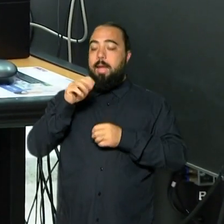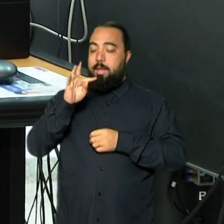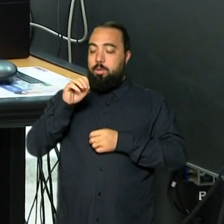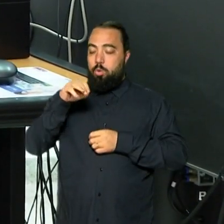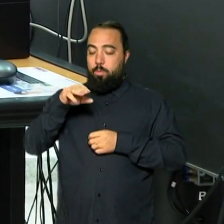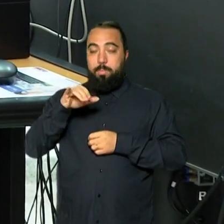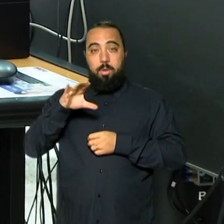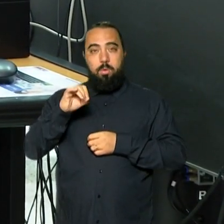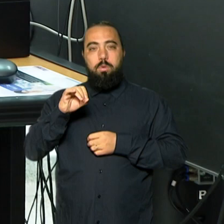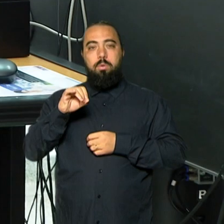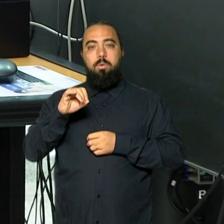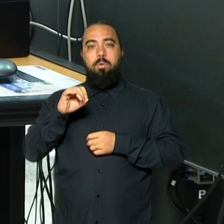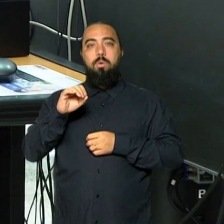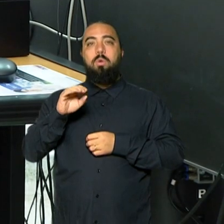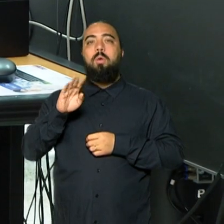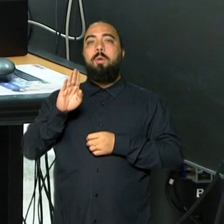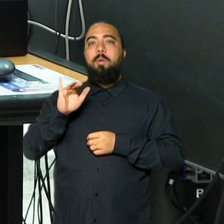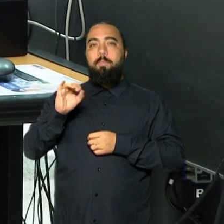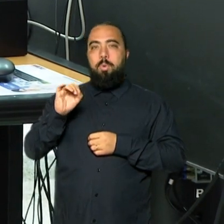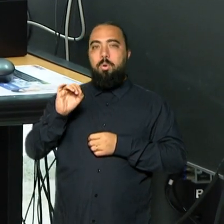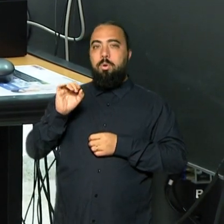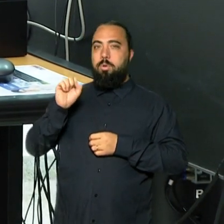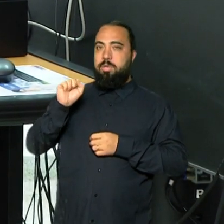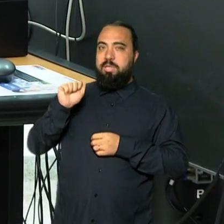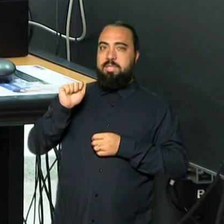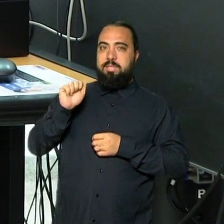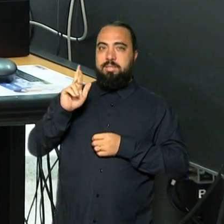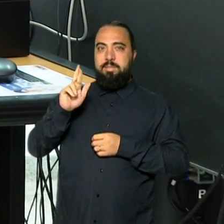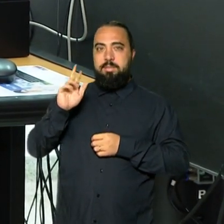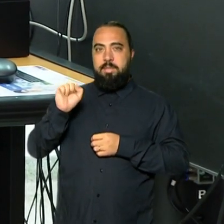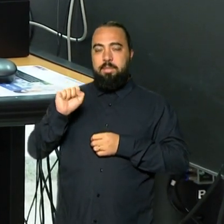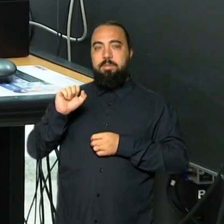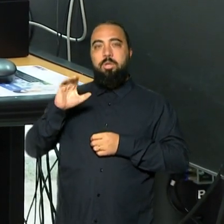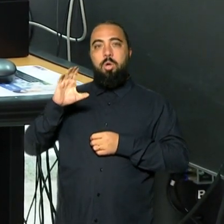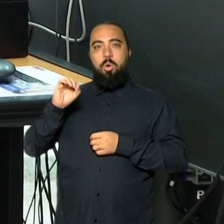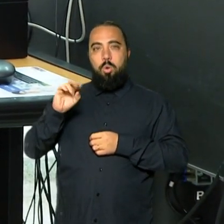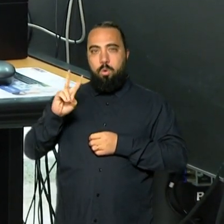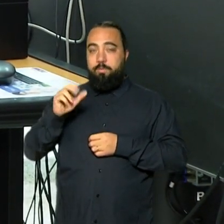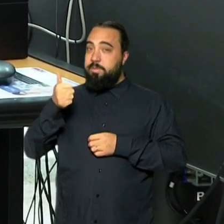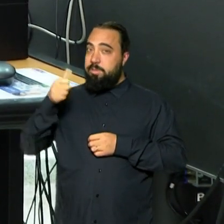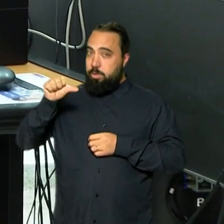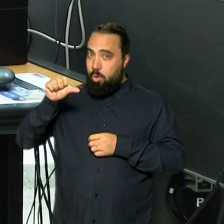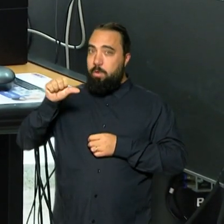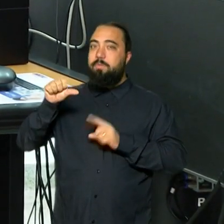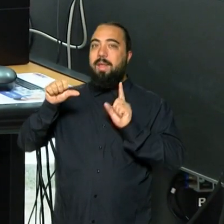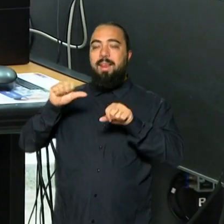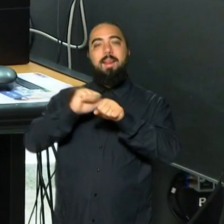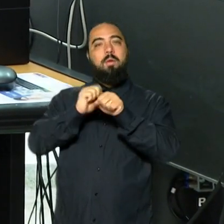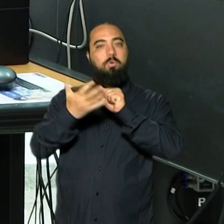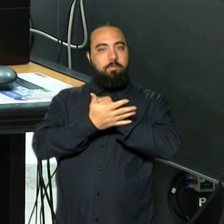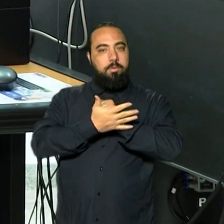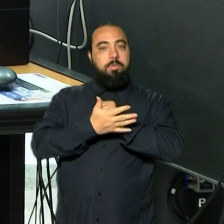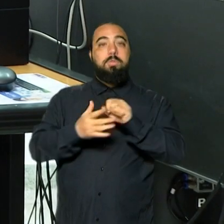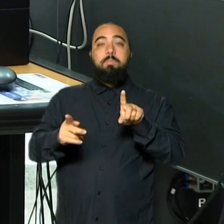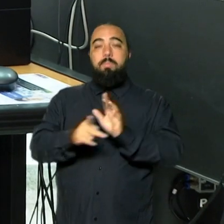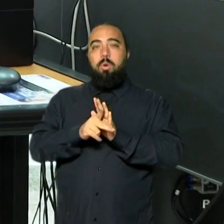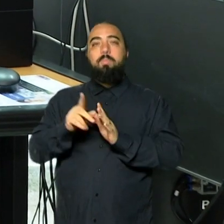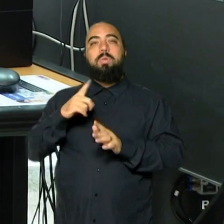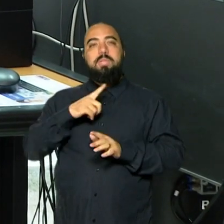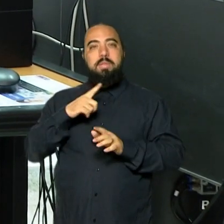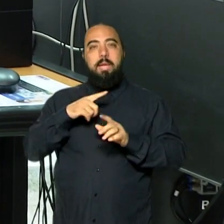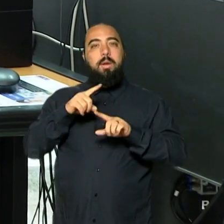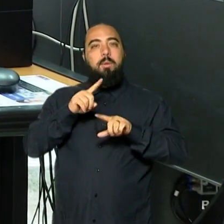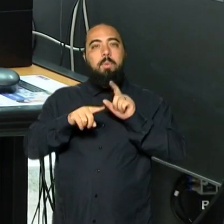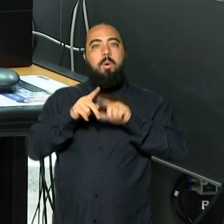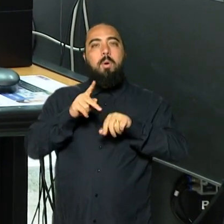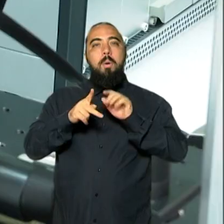um vírus SARS-CoV-19, onde a gente consegue ver até as espículas das proteínas na borda